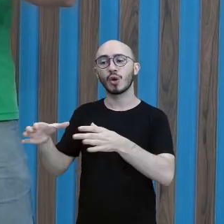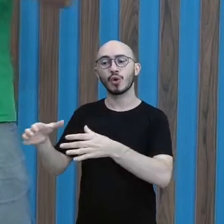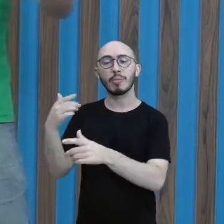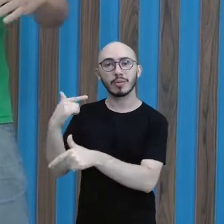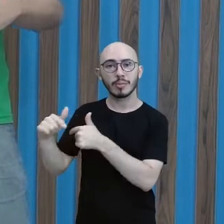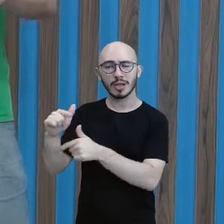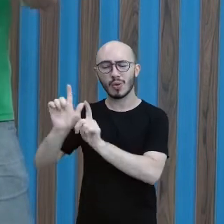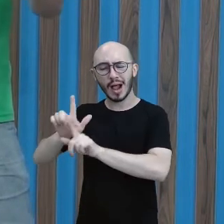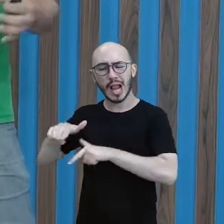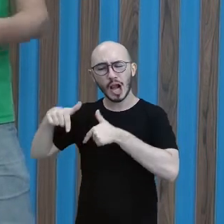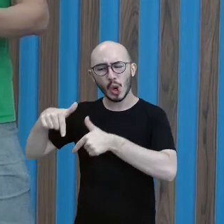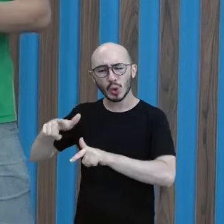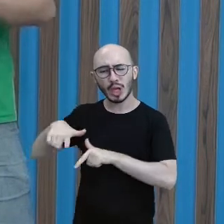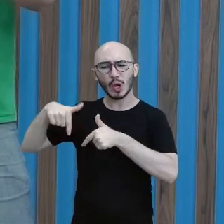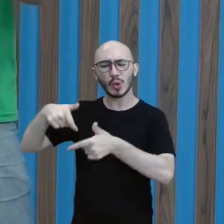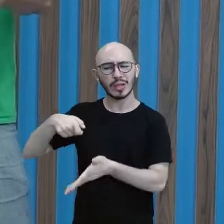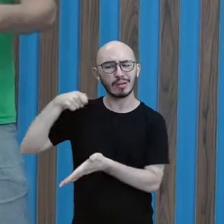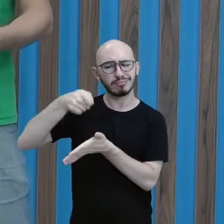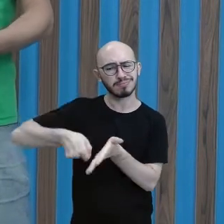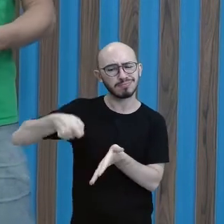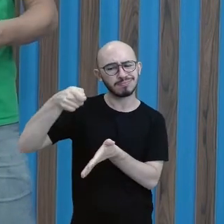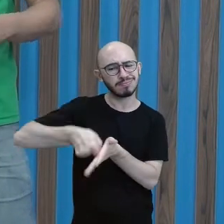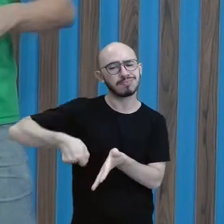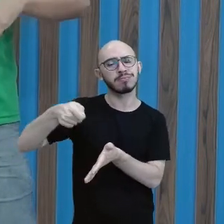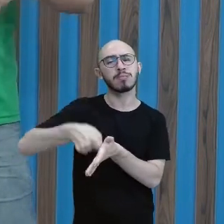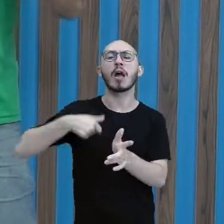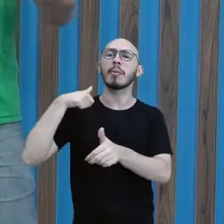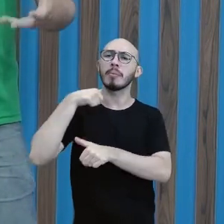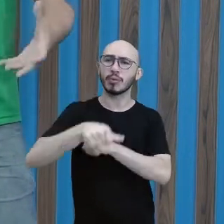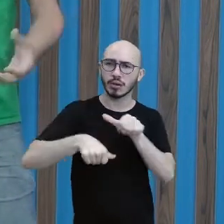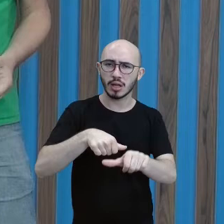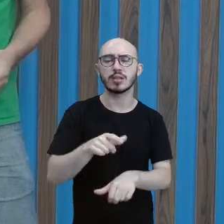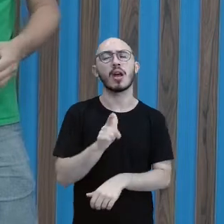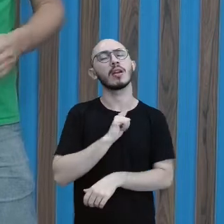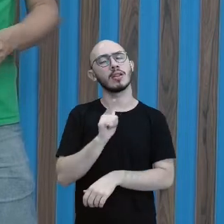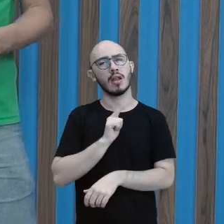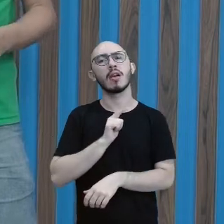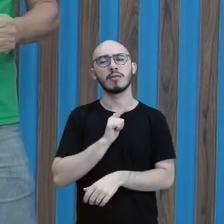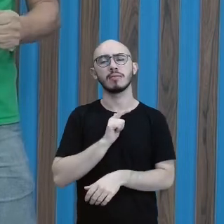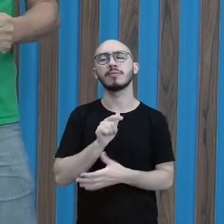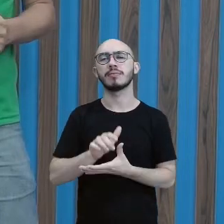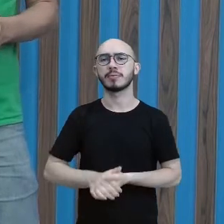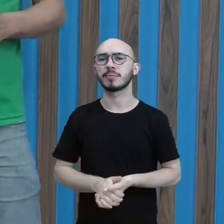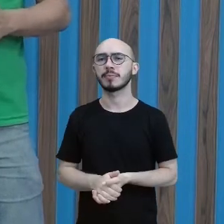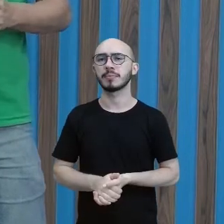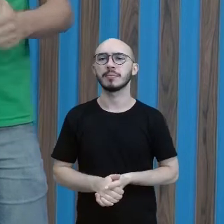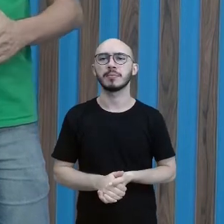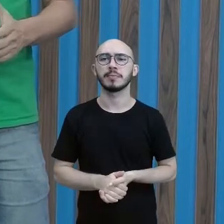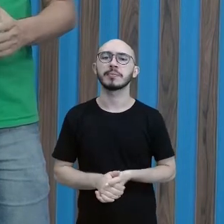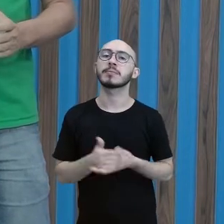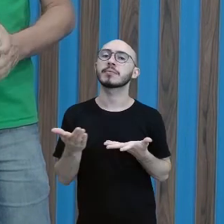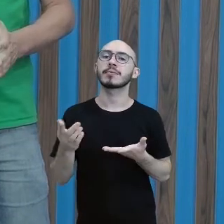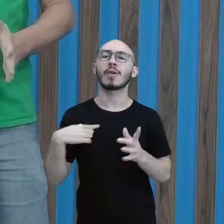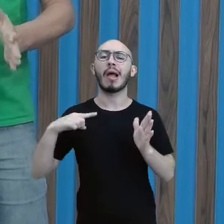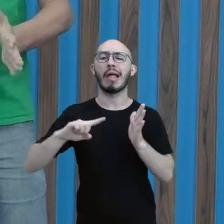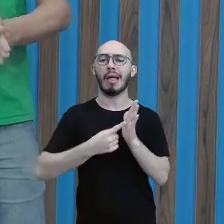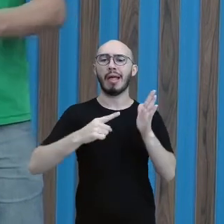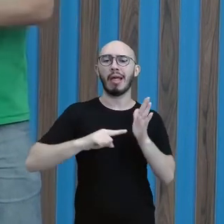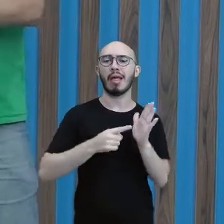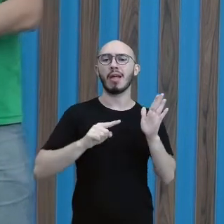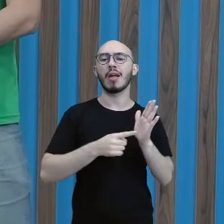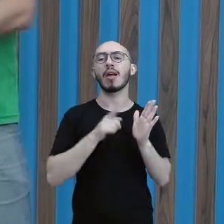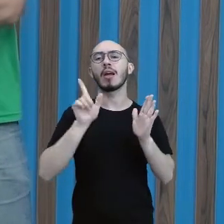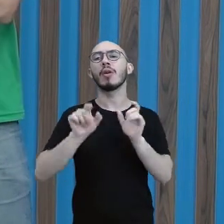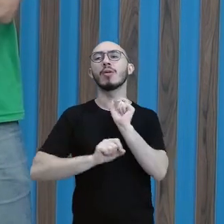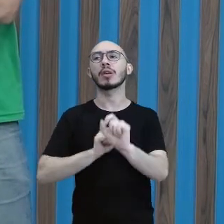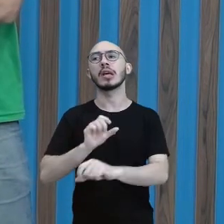partir das demandas, a gente vai falar um pouco mais sobre isso. Elas foram mudando ao longo do tempo. Então, fazer uma crítica quando a